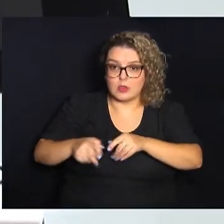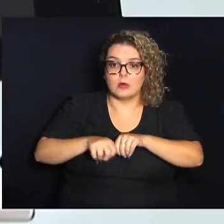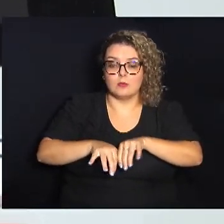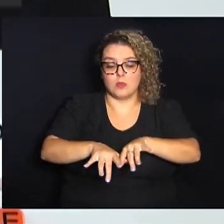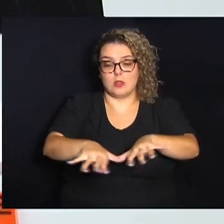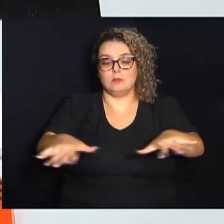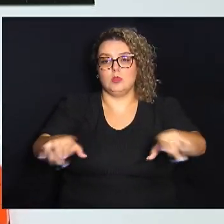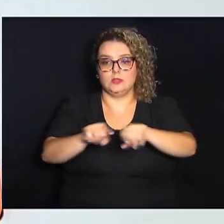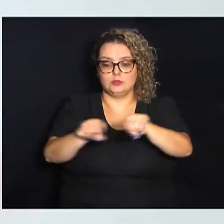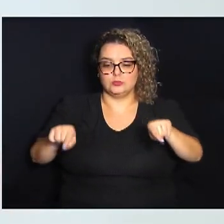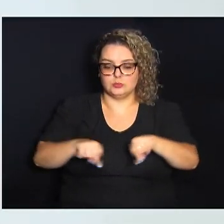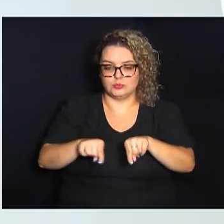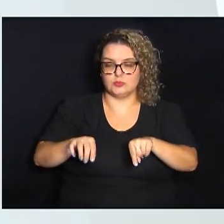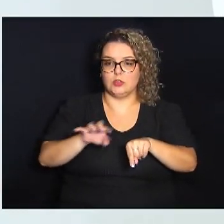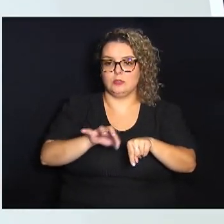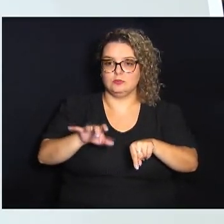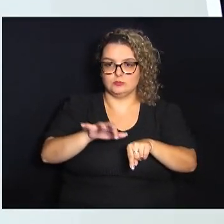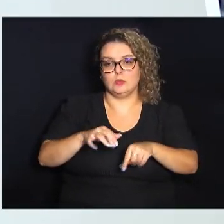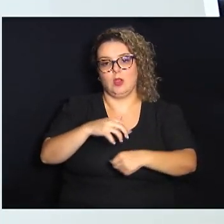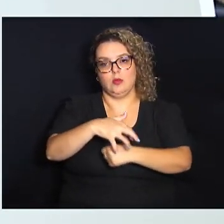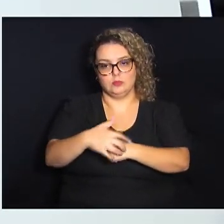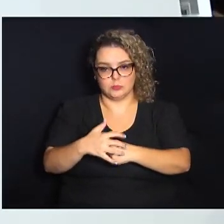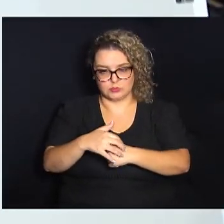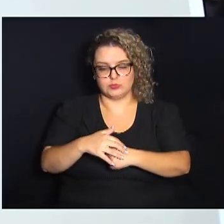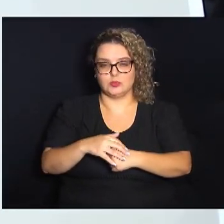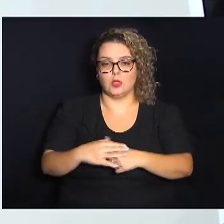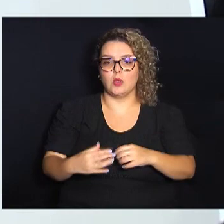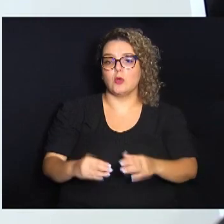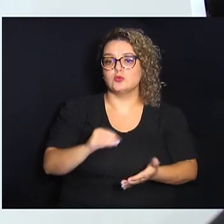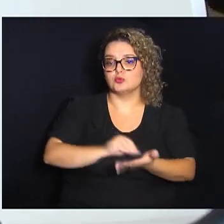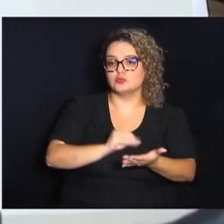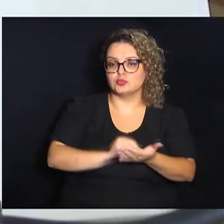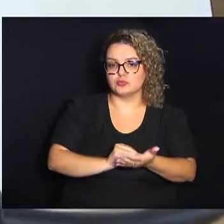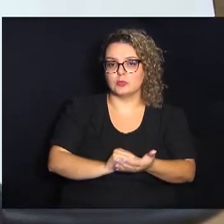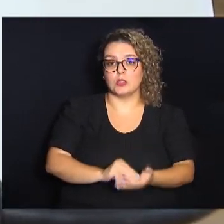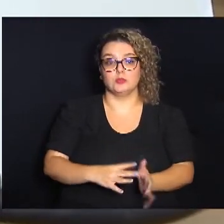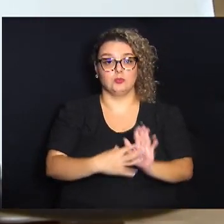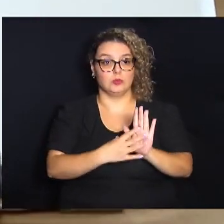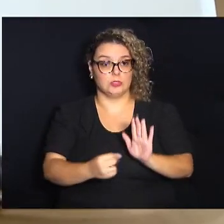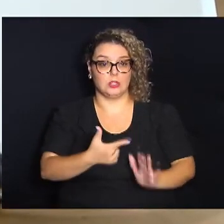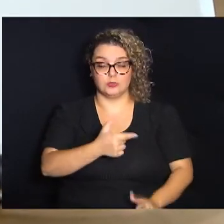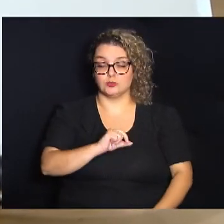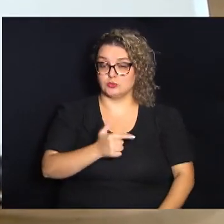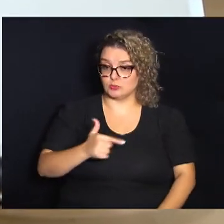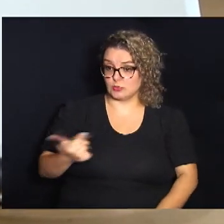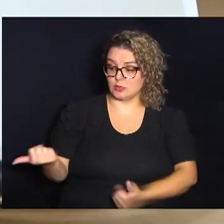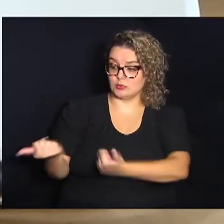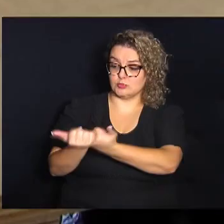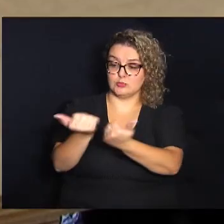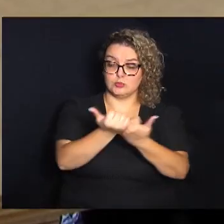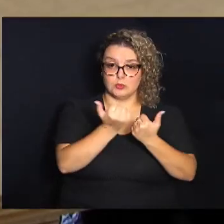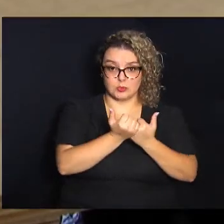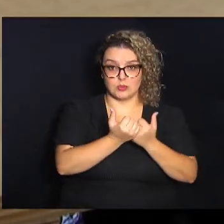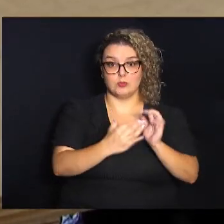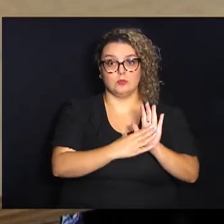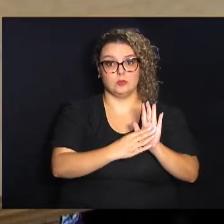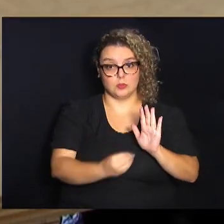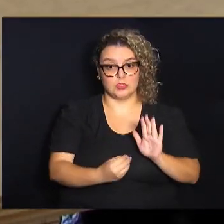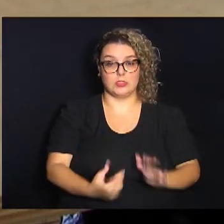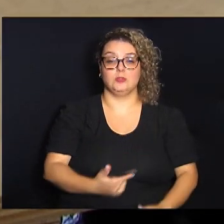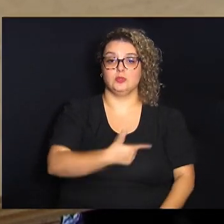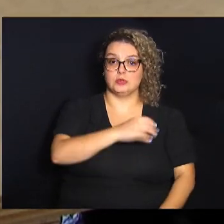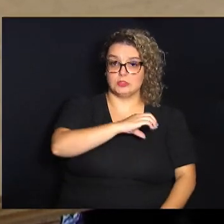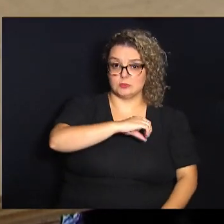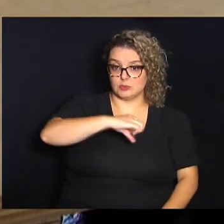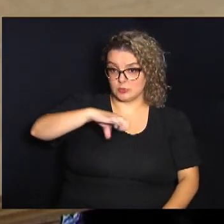das últimas urnas fabricadas a modelo de 2022. Substituindo os equipamentos modelo 2009, 2010